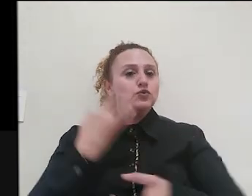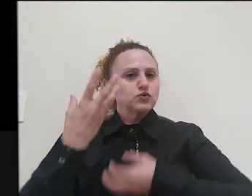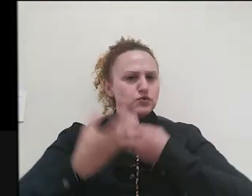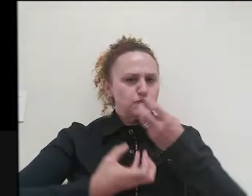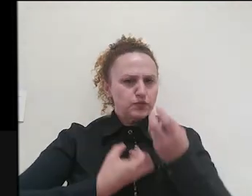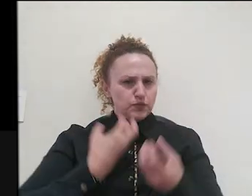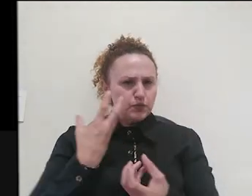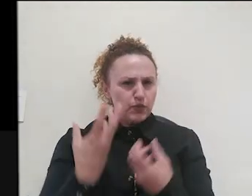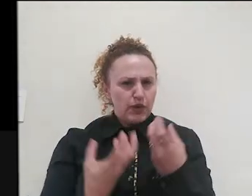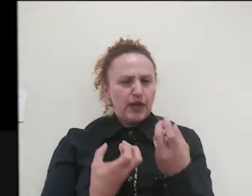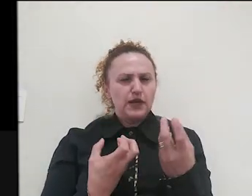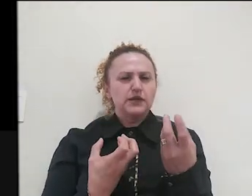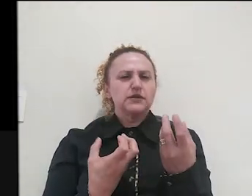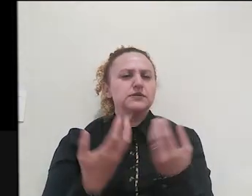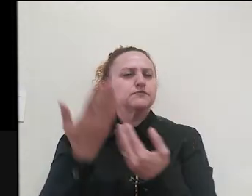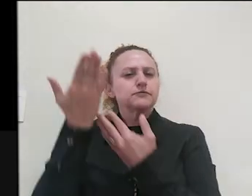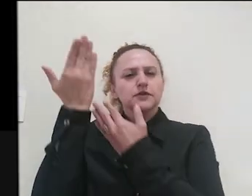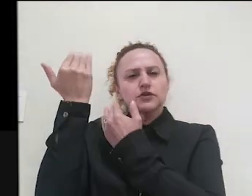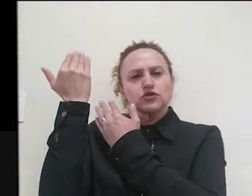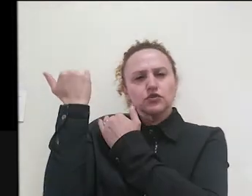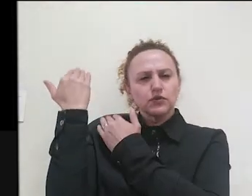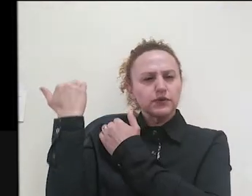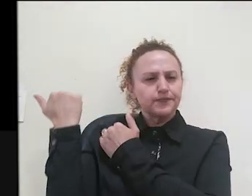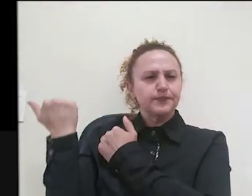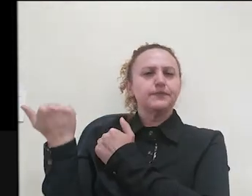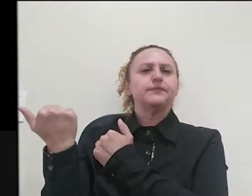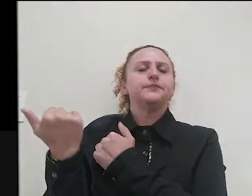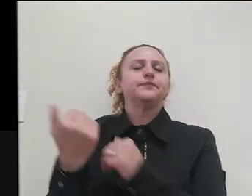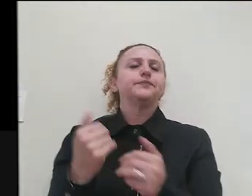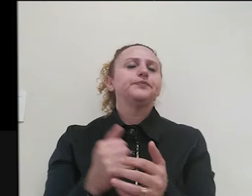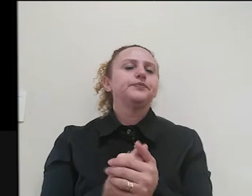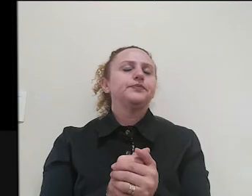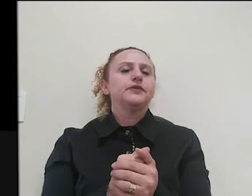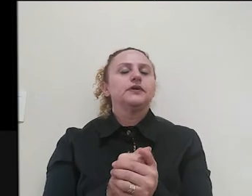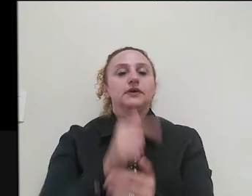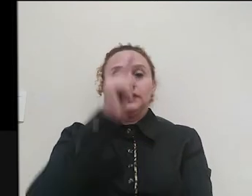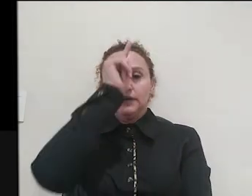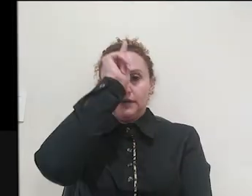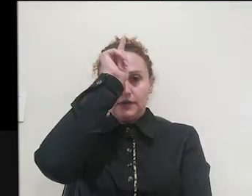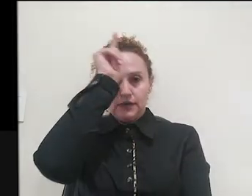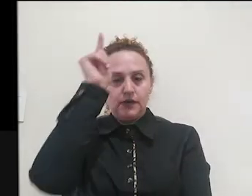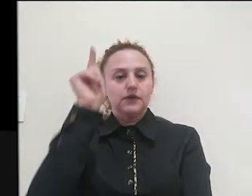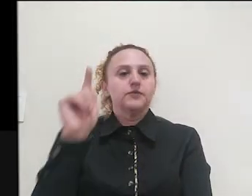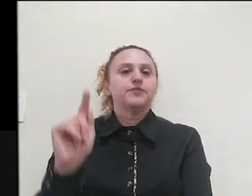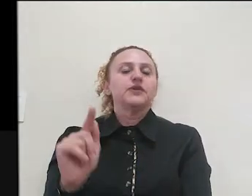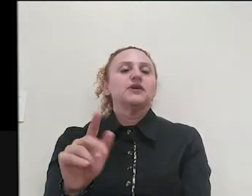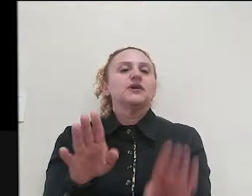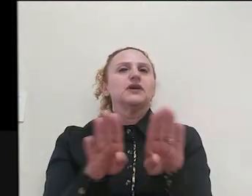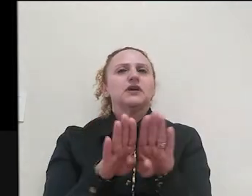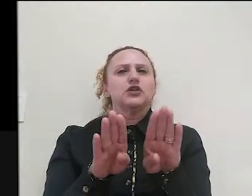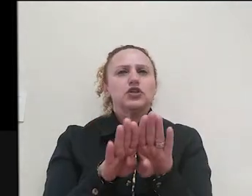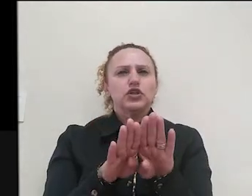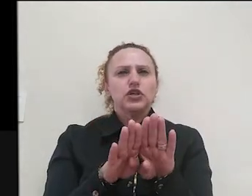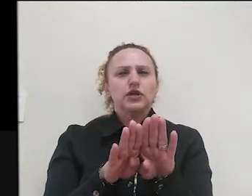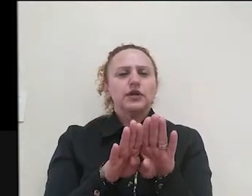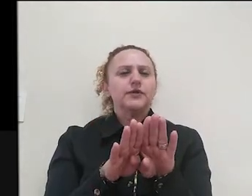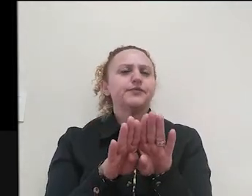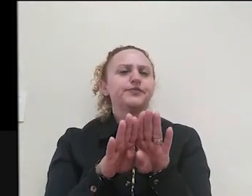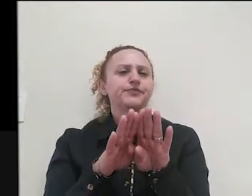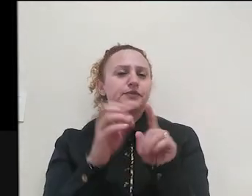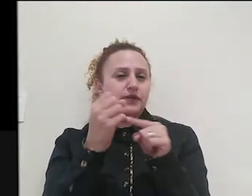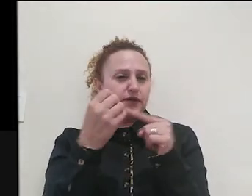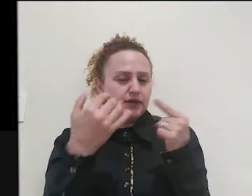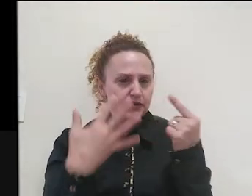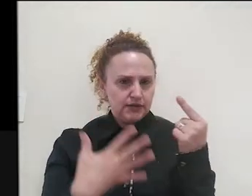bucólicos também na Antiguidade Greco-Latina lá, antigamente. Algumas características: predomínio da razão, busca de